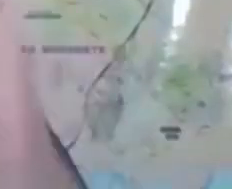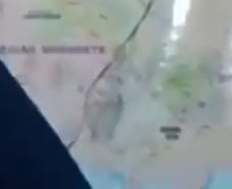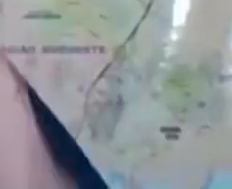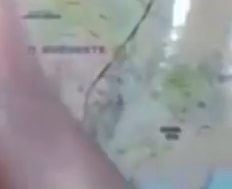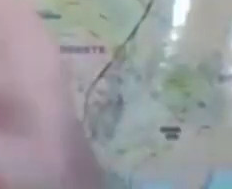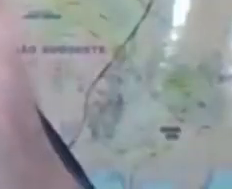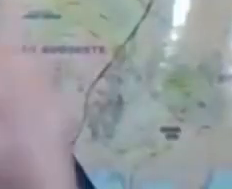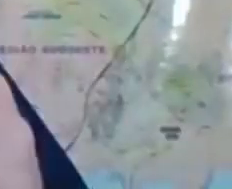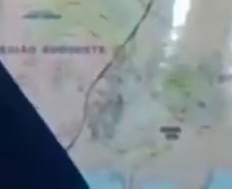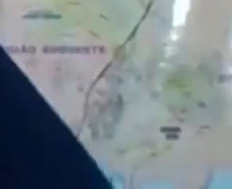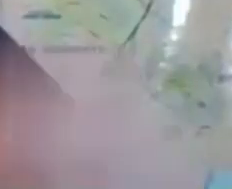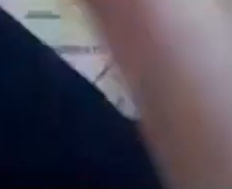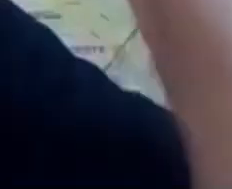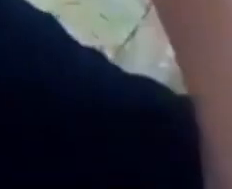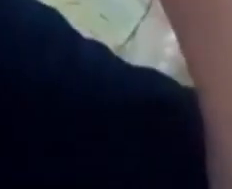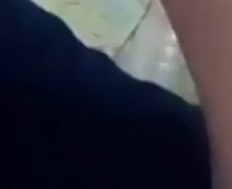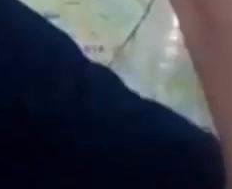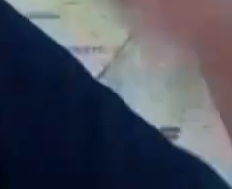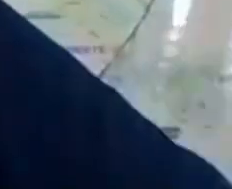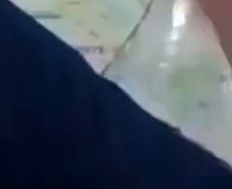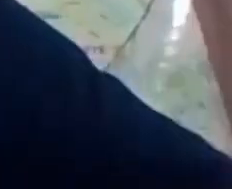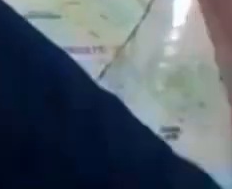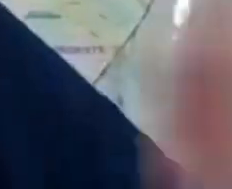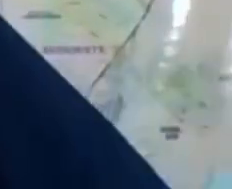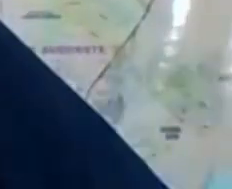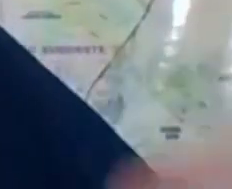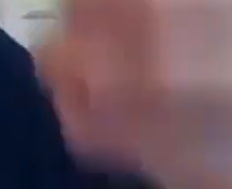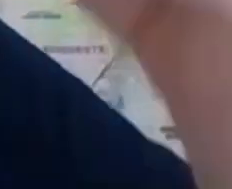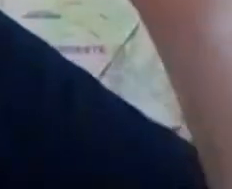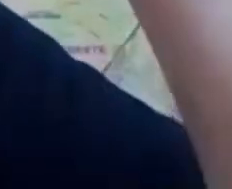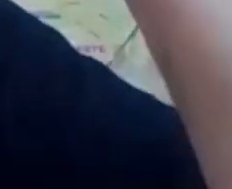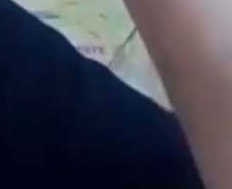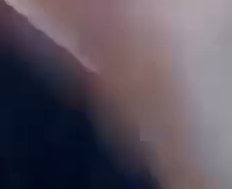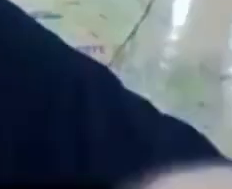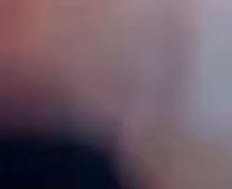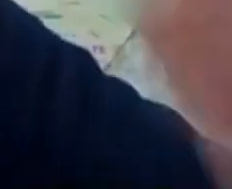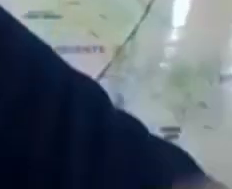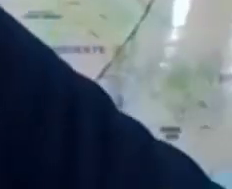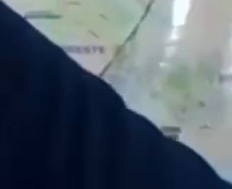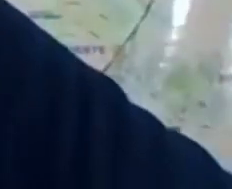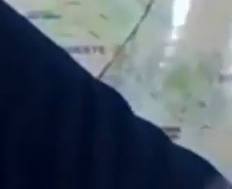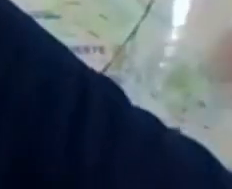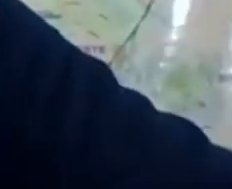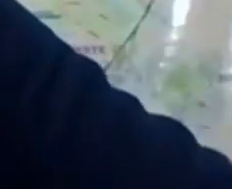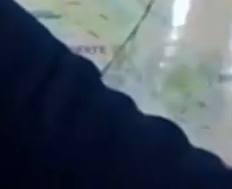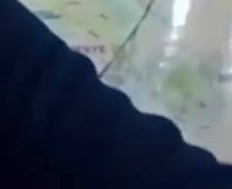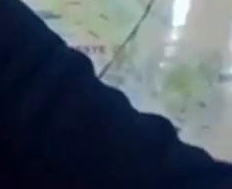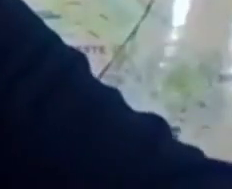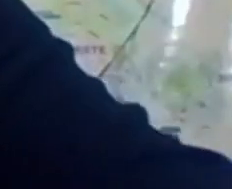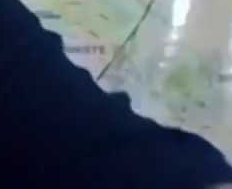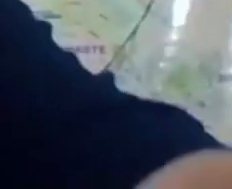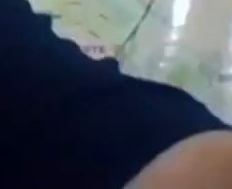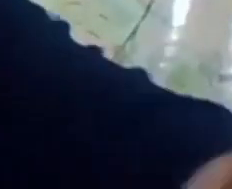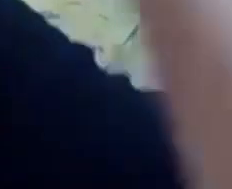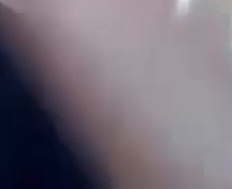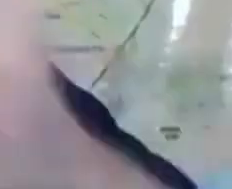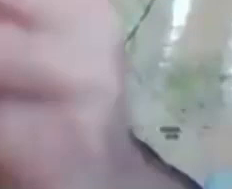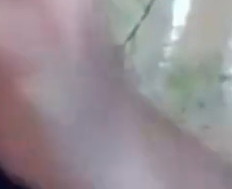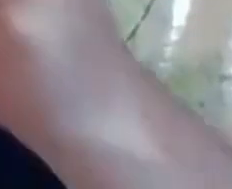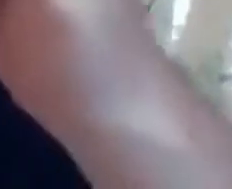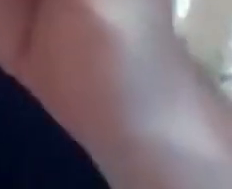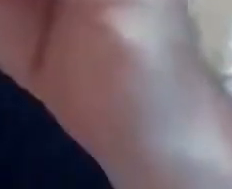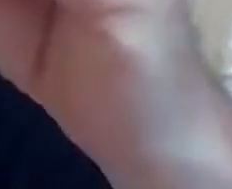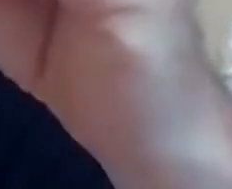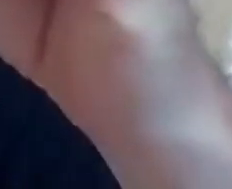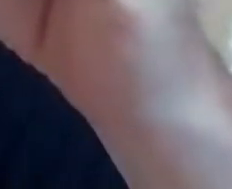assim, os poderes públicos precisam mudar essa reflexão, porque a ideia primeira